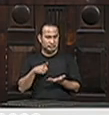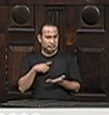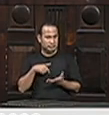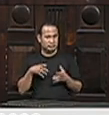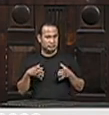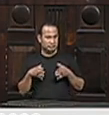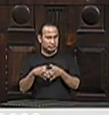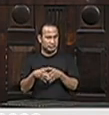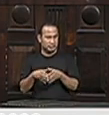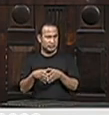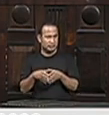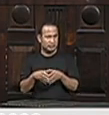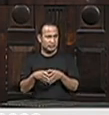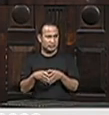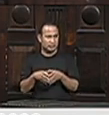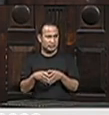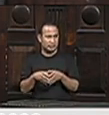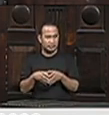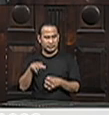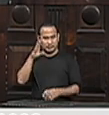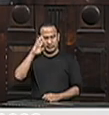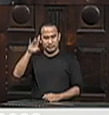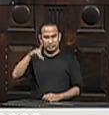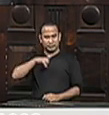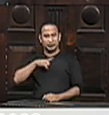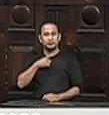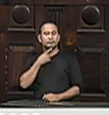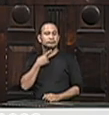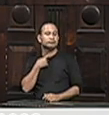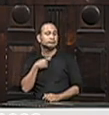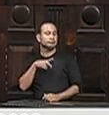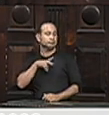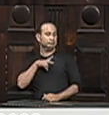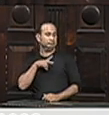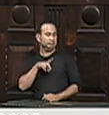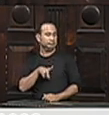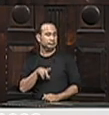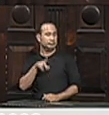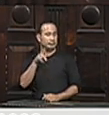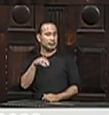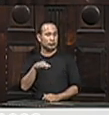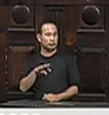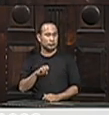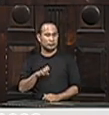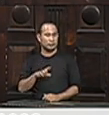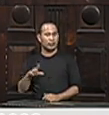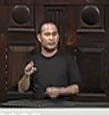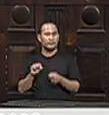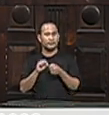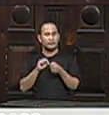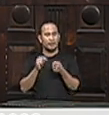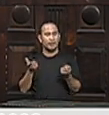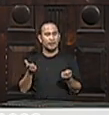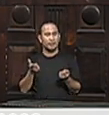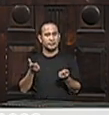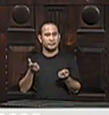do reajuste, piso regional de salário. E quando chega lá, o